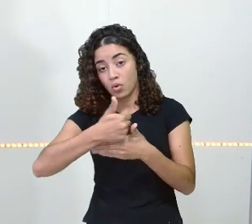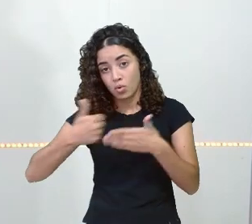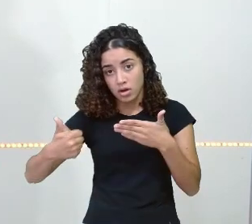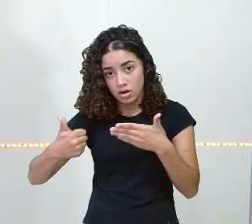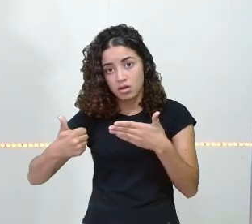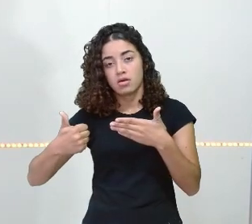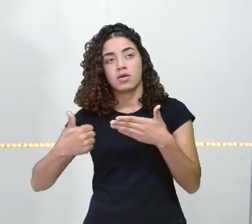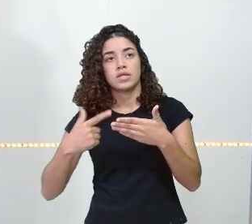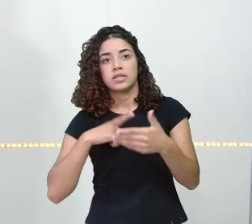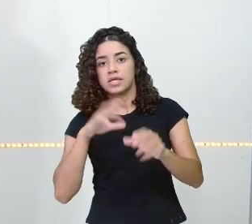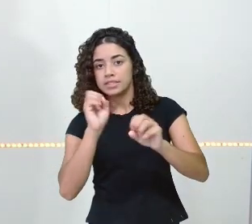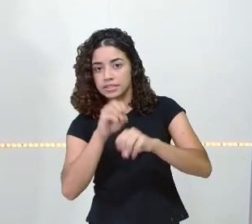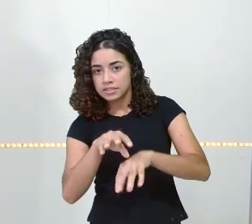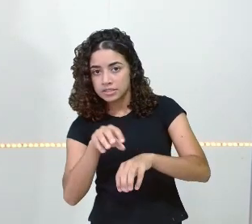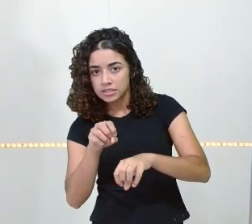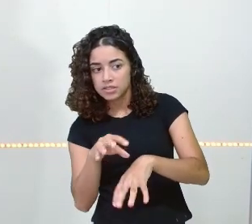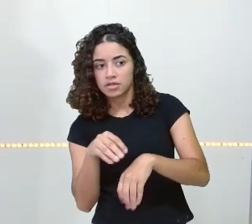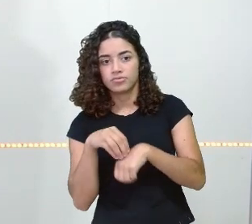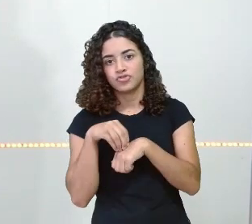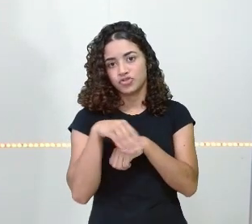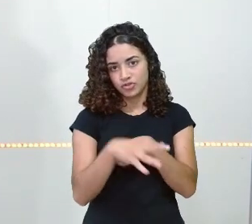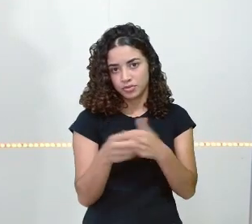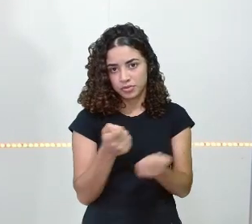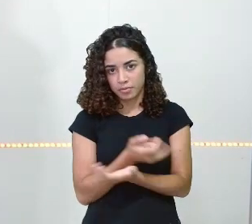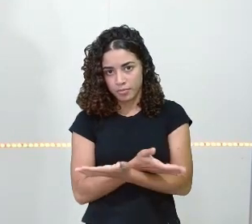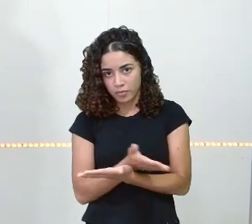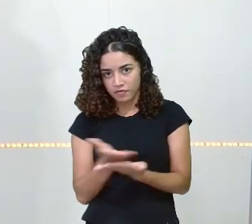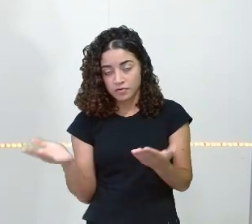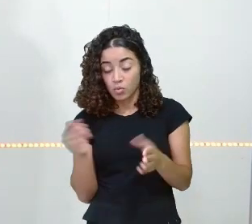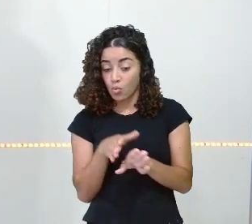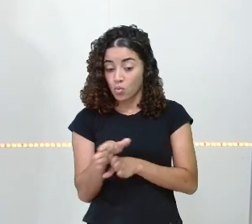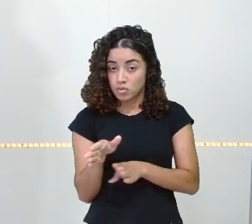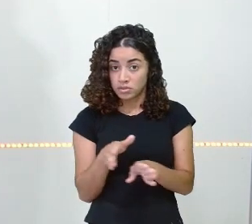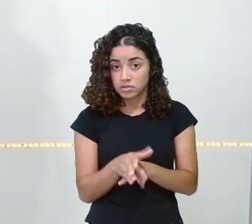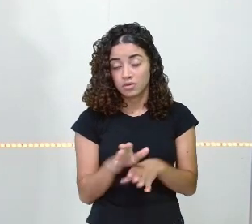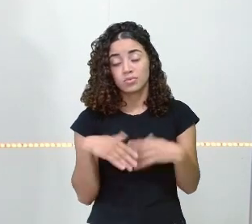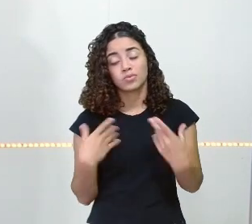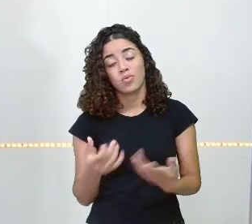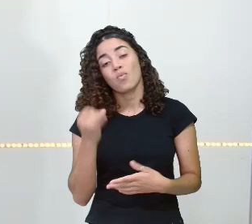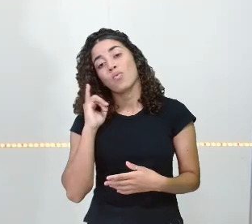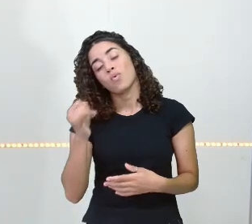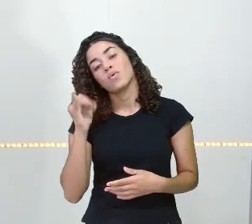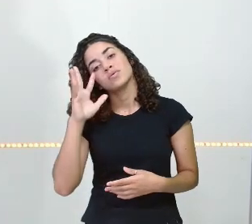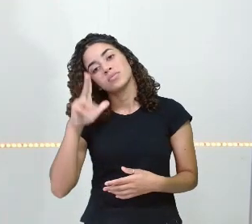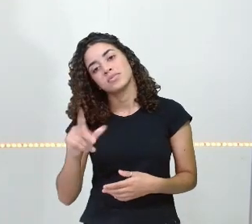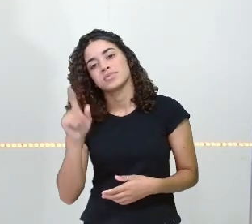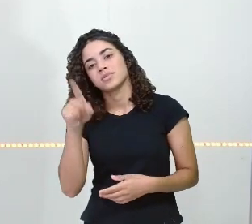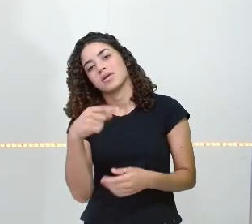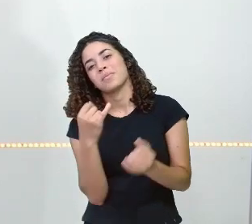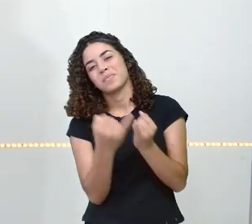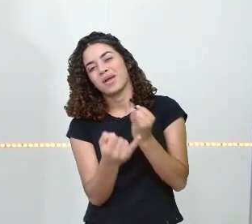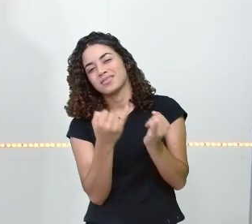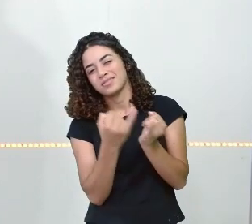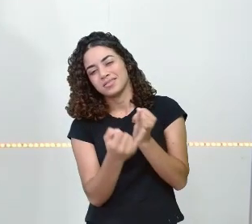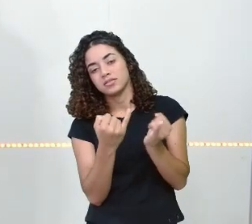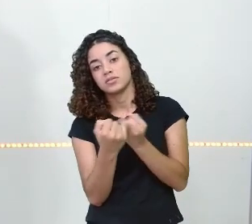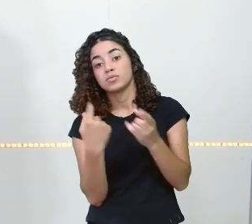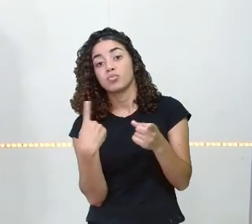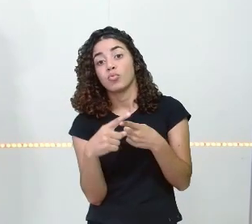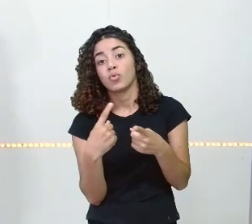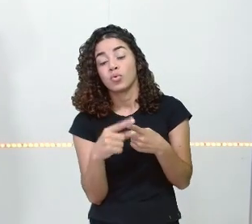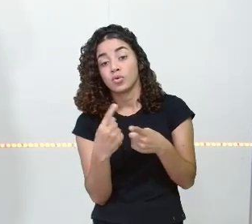sempre tem um ensinamento. Não é assim? Os contos africanos lembram as fábulas. Por